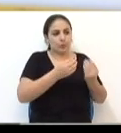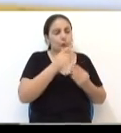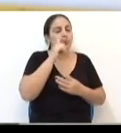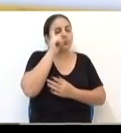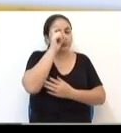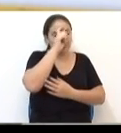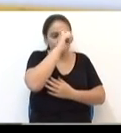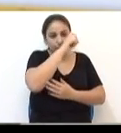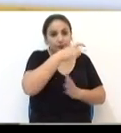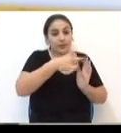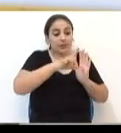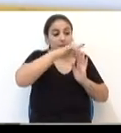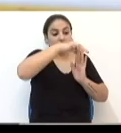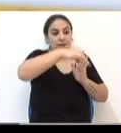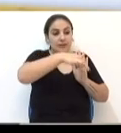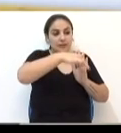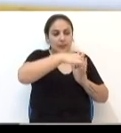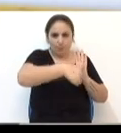delicado, né?